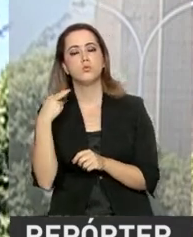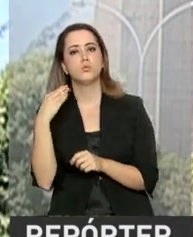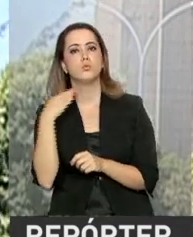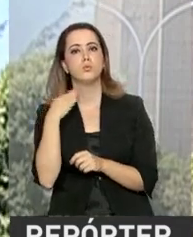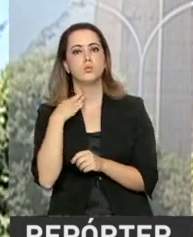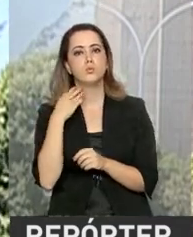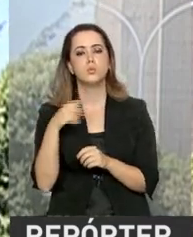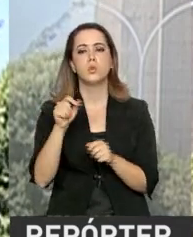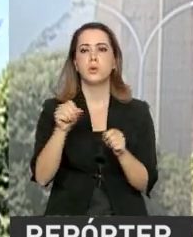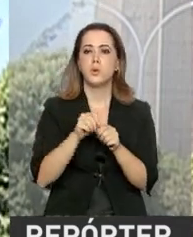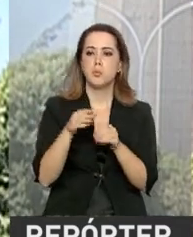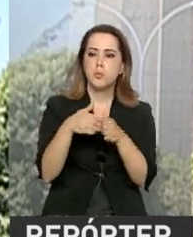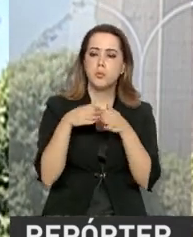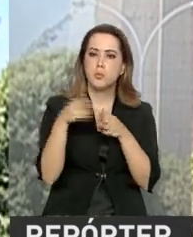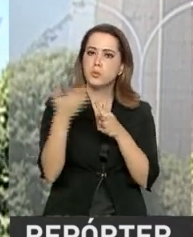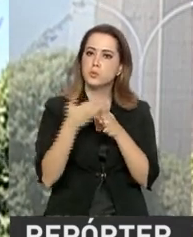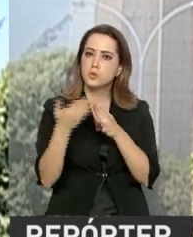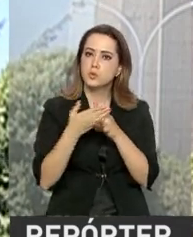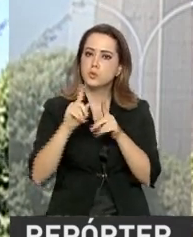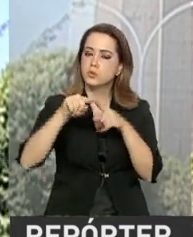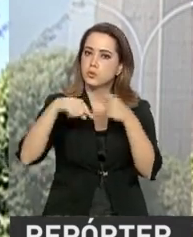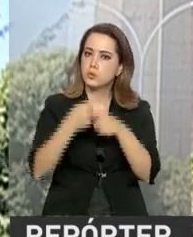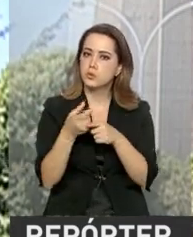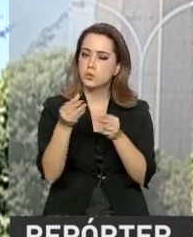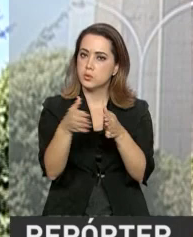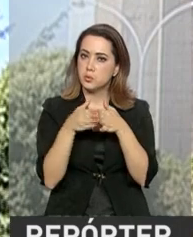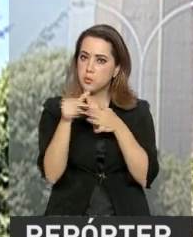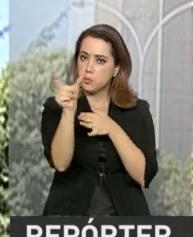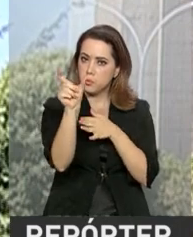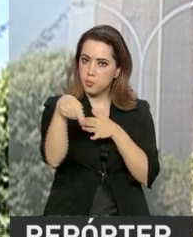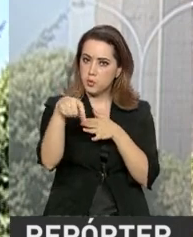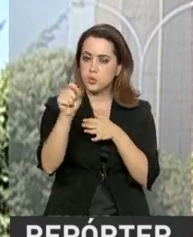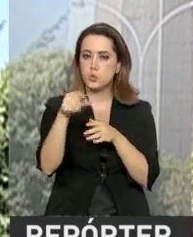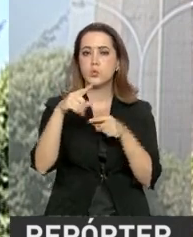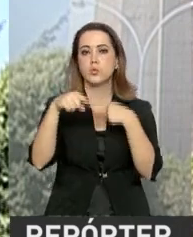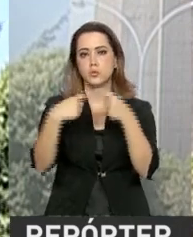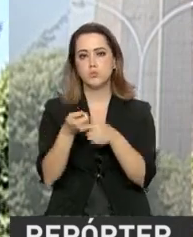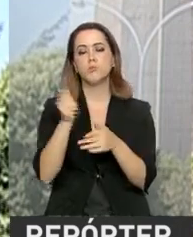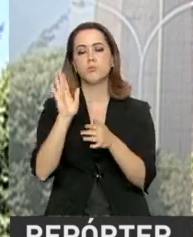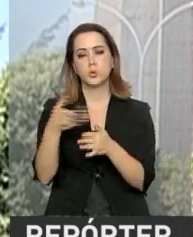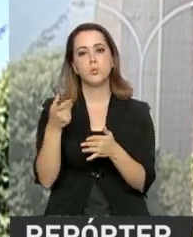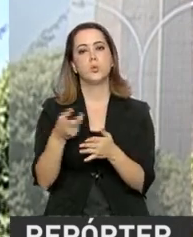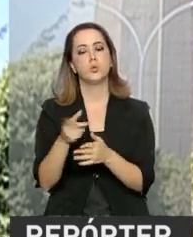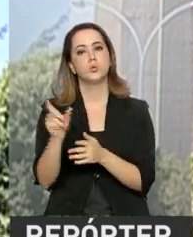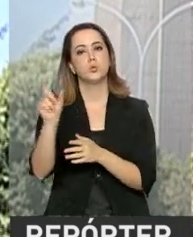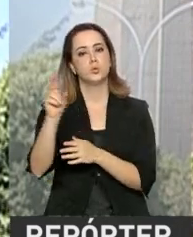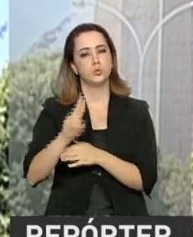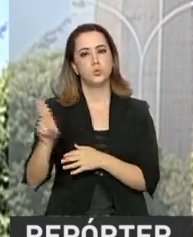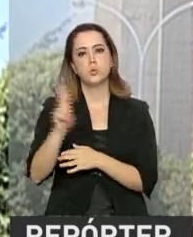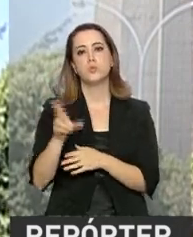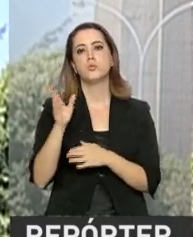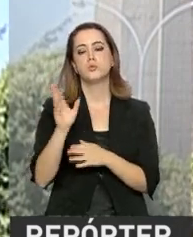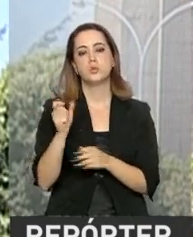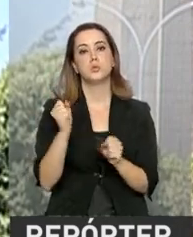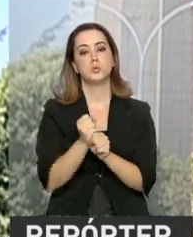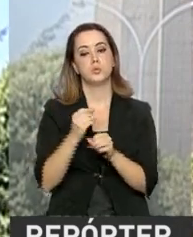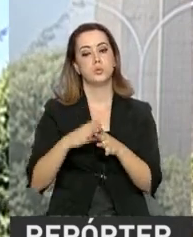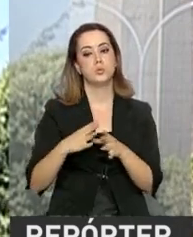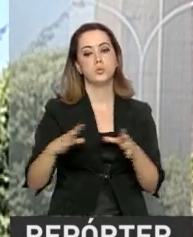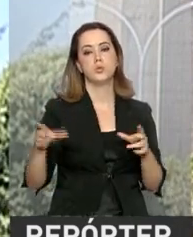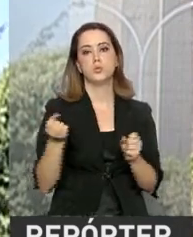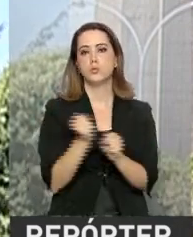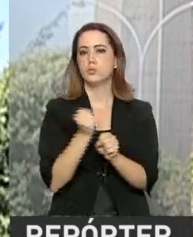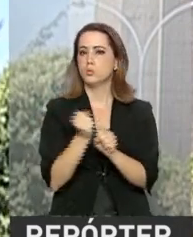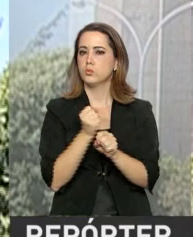já pode começar a usar no dia seguinte. Ele pode ser usado para construção, ampliação ou reforma de imóveis e